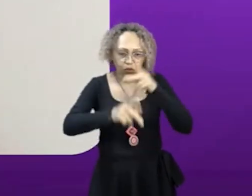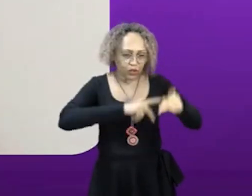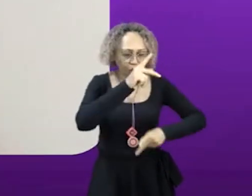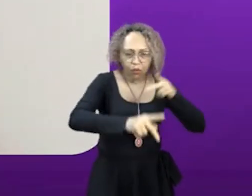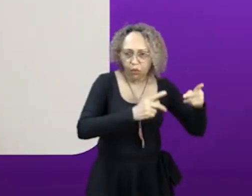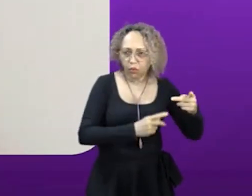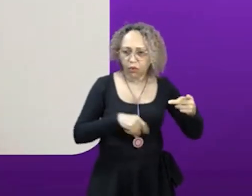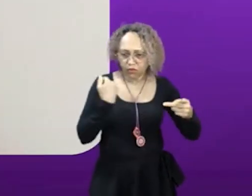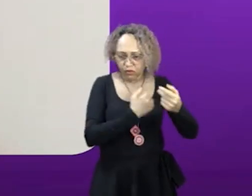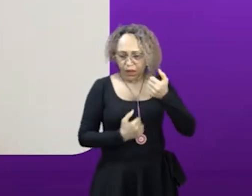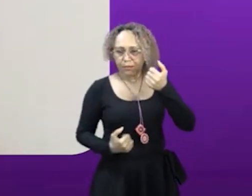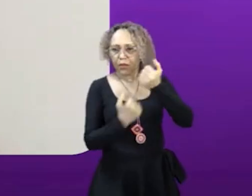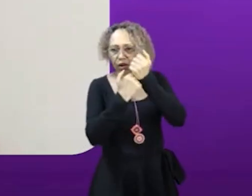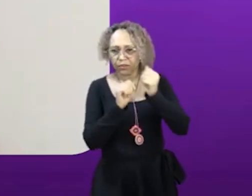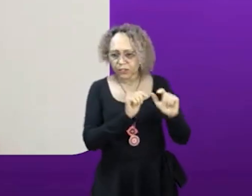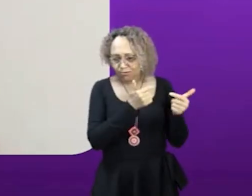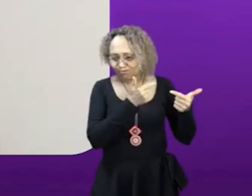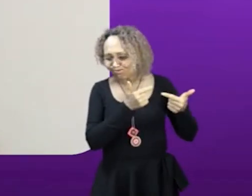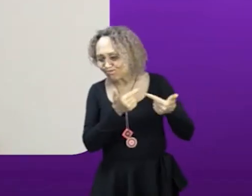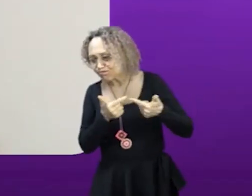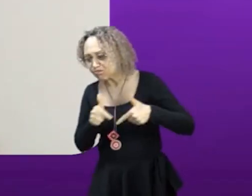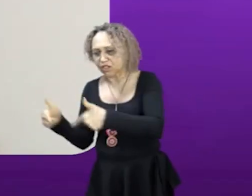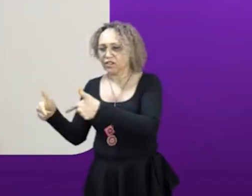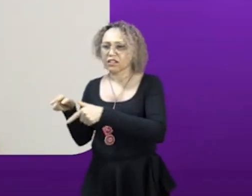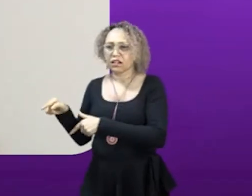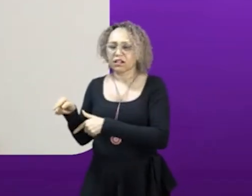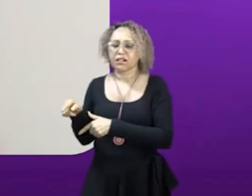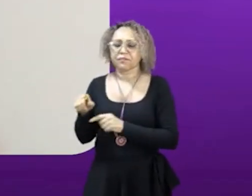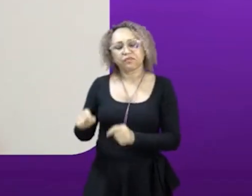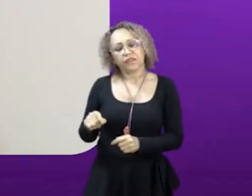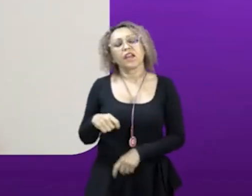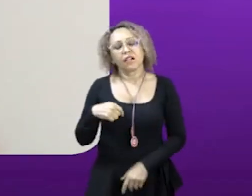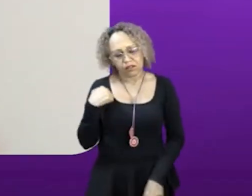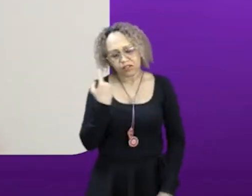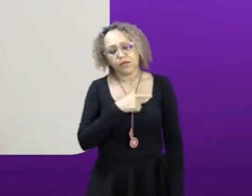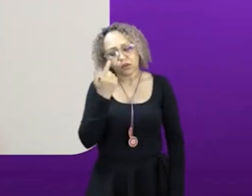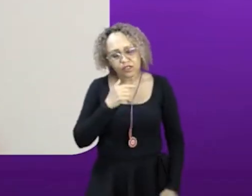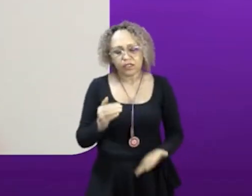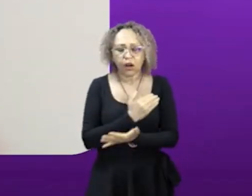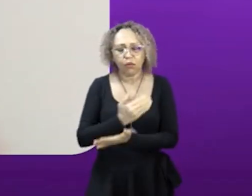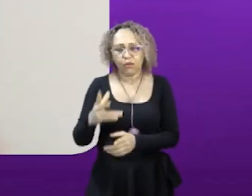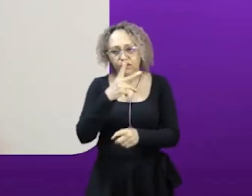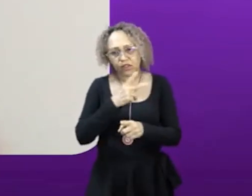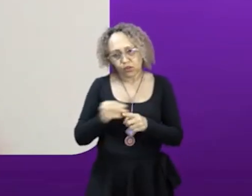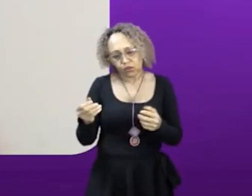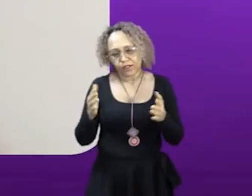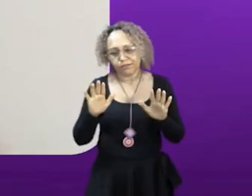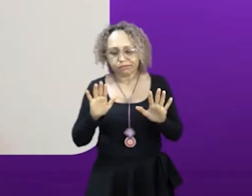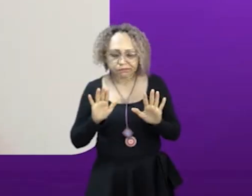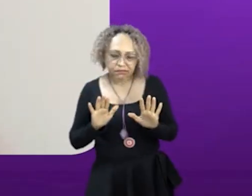esse enfrentamento, e é isso que nós temos tentado fazer, e acredito que temos conseguido algumas vitórias nesse sentido.